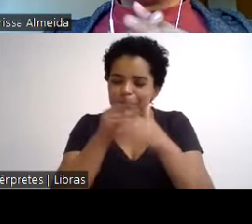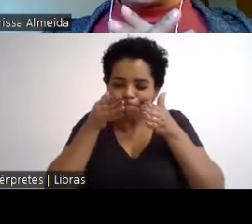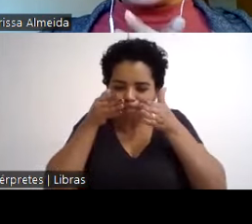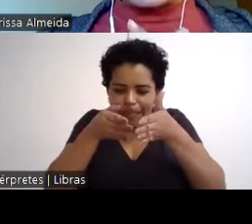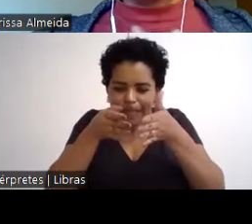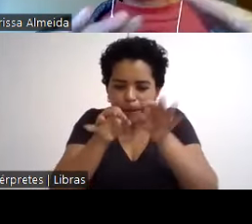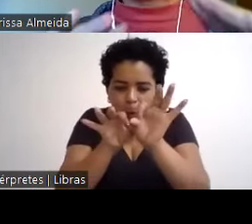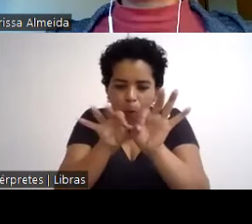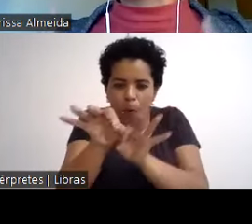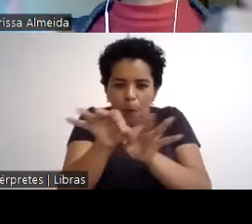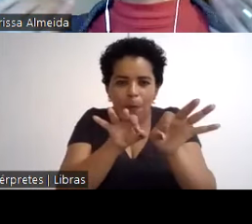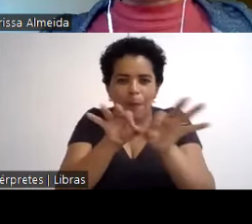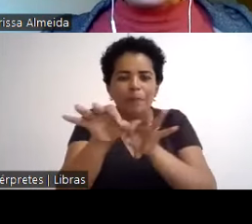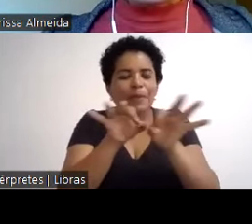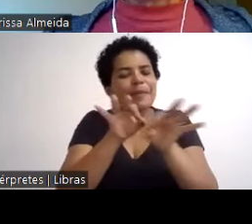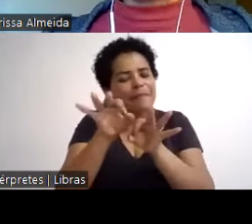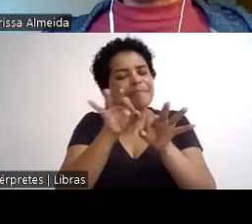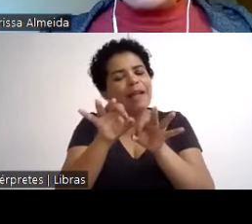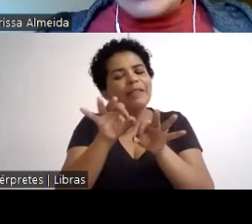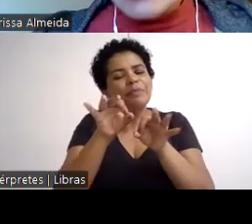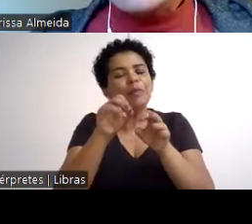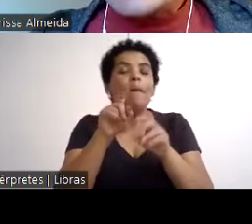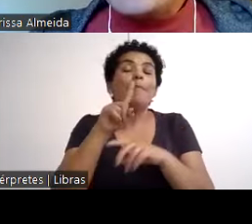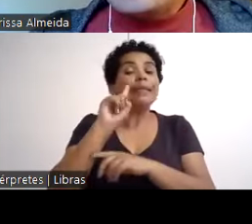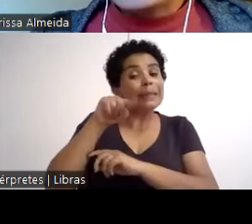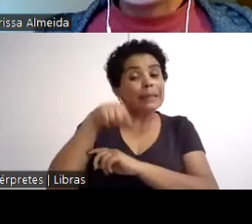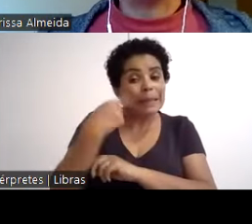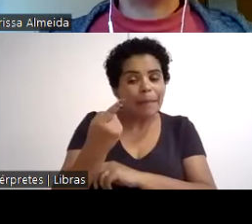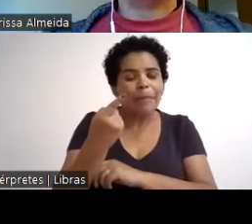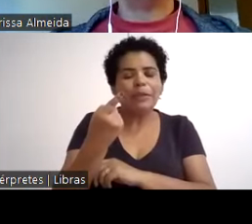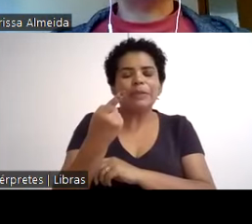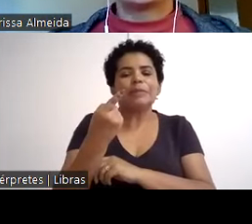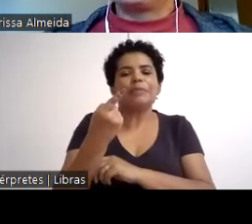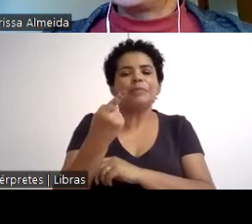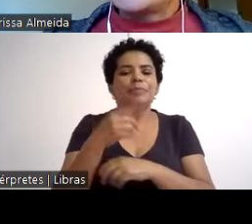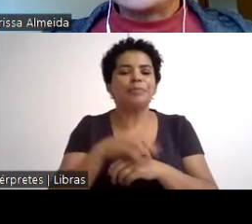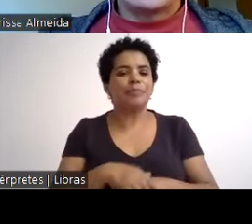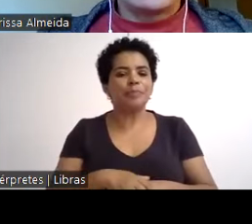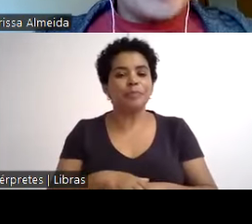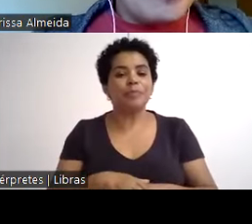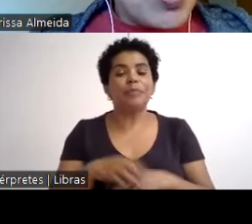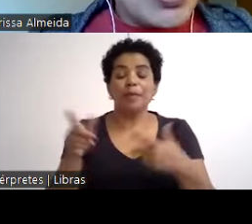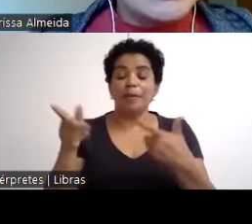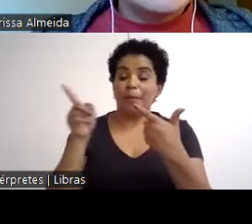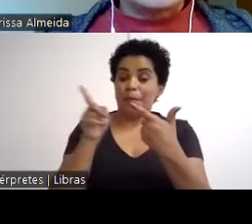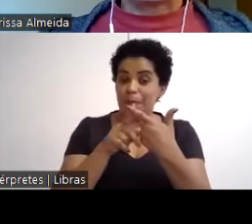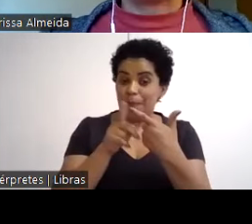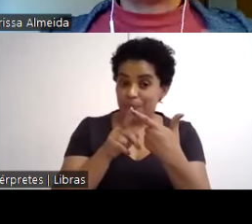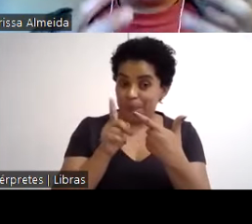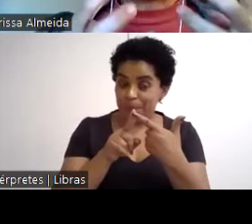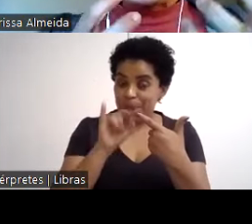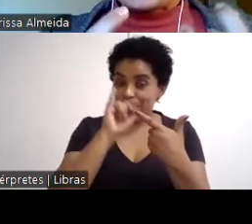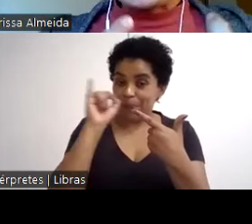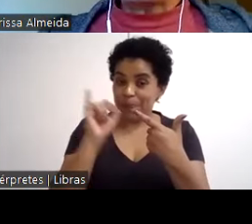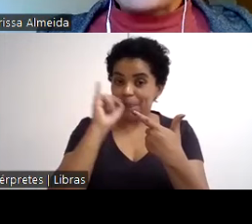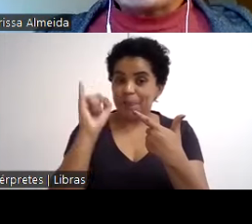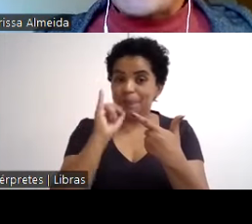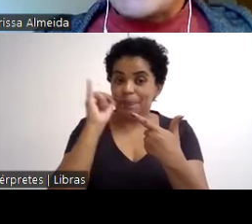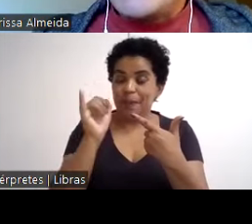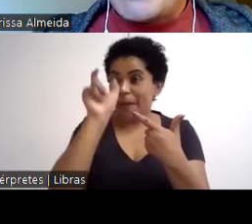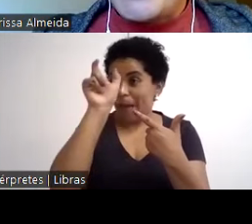alinhado e organizado para a gente poder seguir adiante. Um outro ponto que é super importante são as pessoas